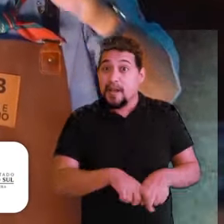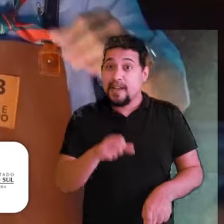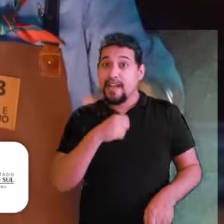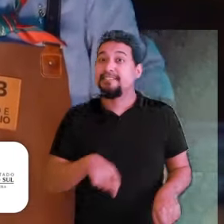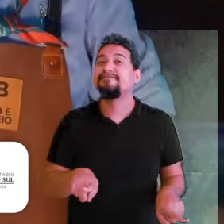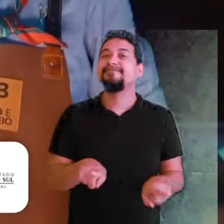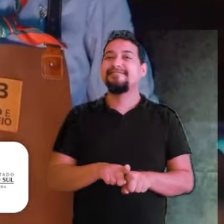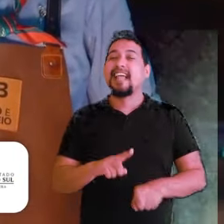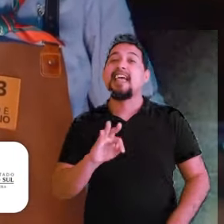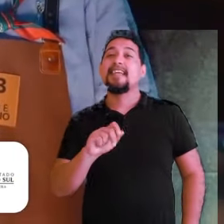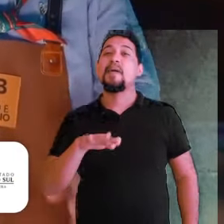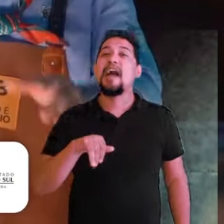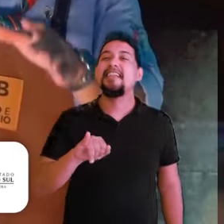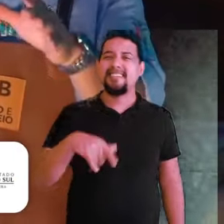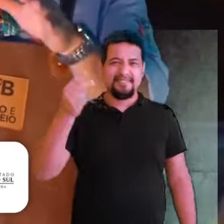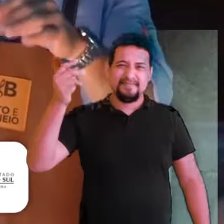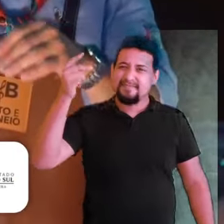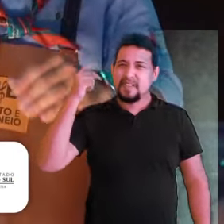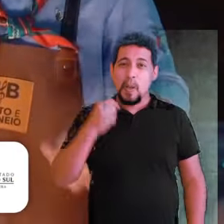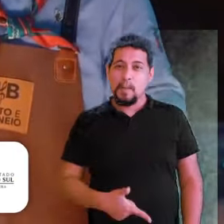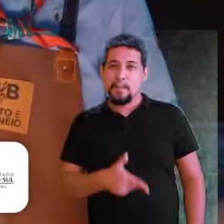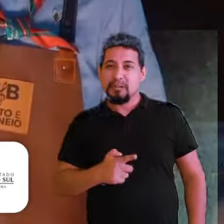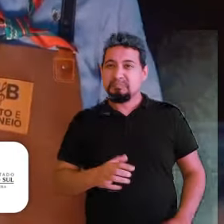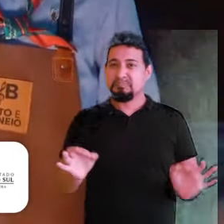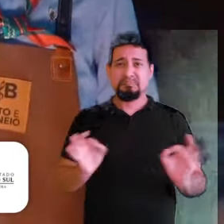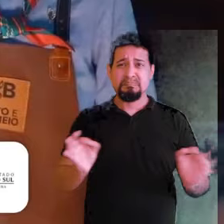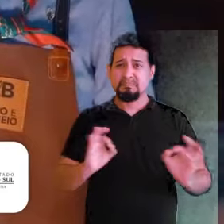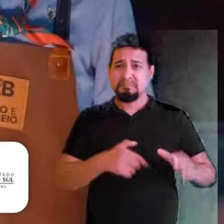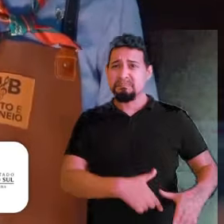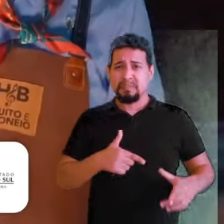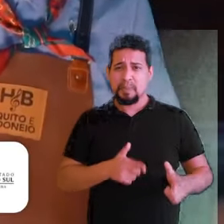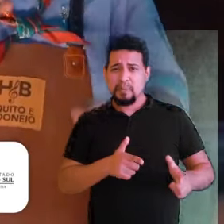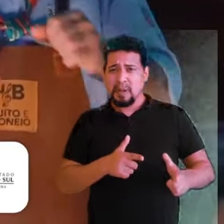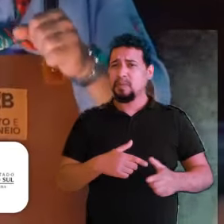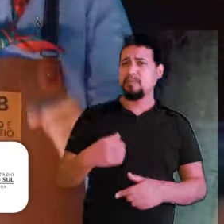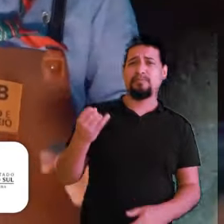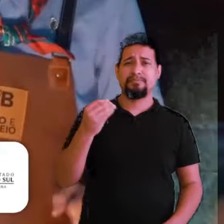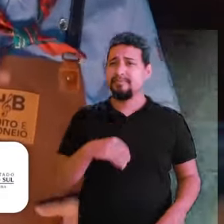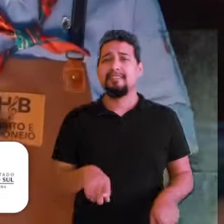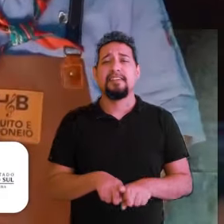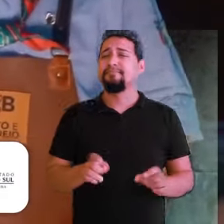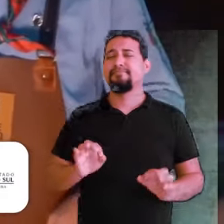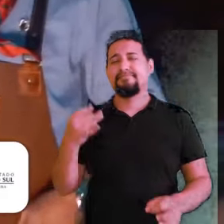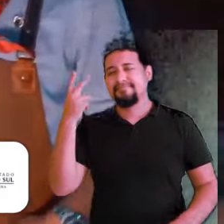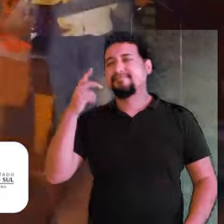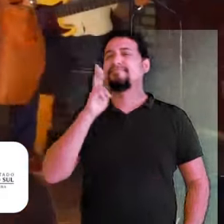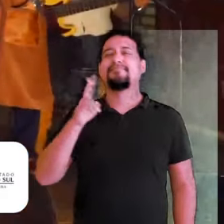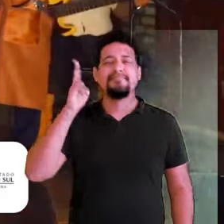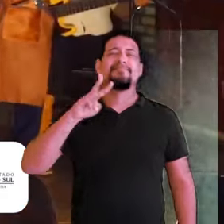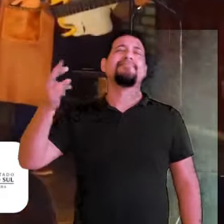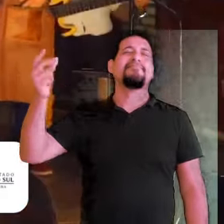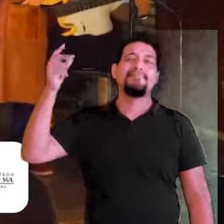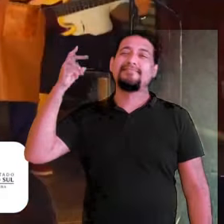espoleta pra minha velha taquari, há muito tempo que a danada não dá tiro. Upa, upa, meu petiço da saudade, lembra na infância